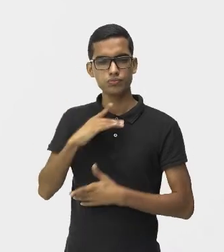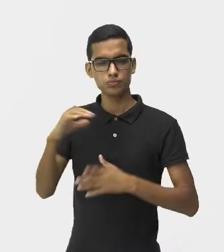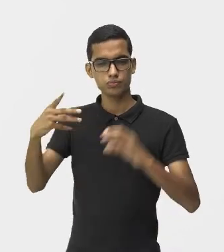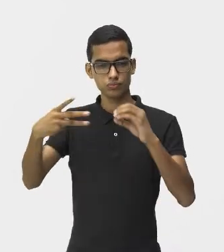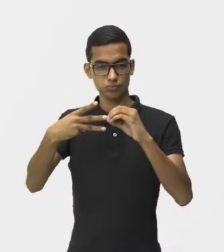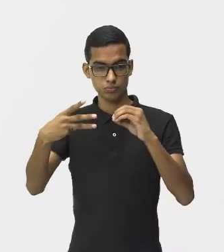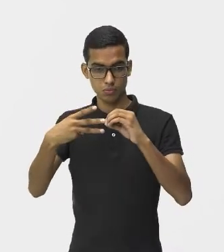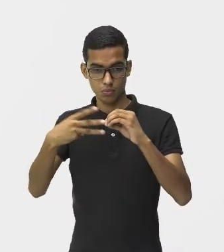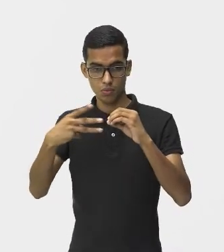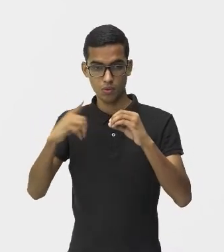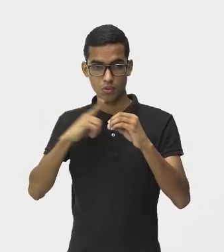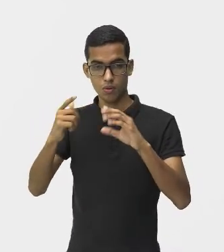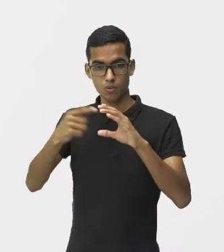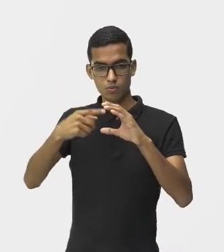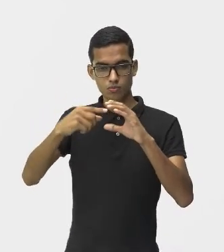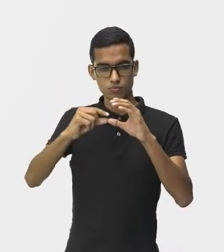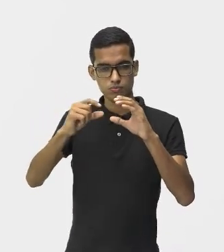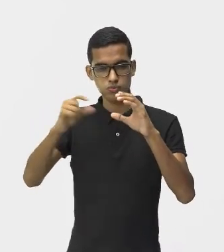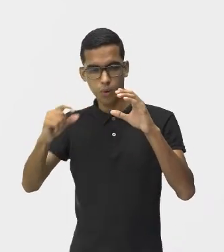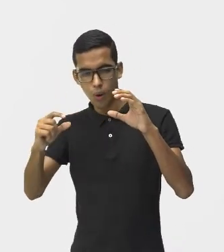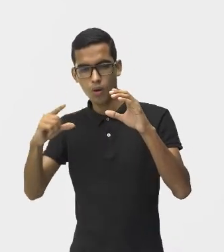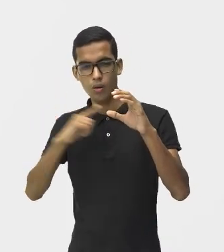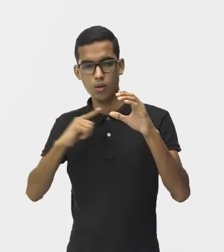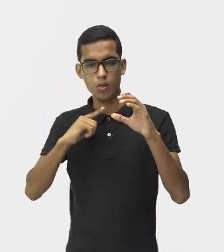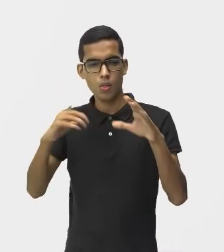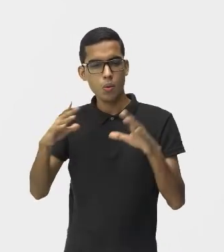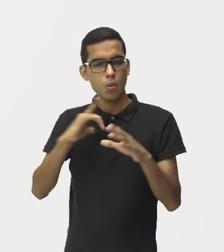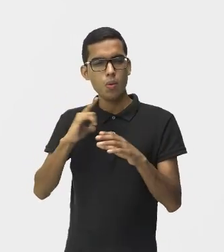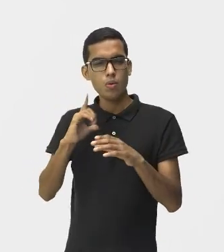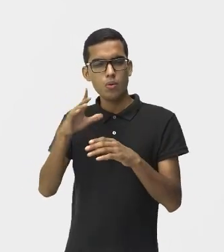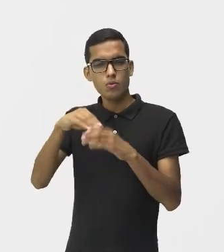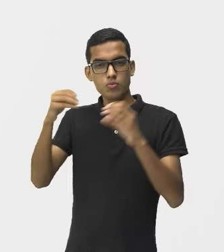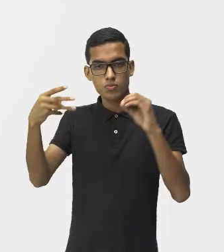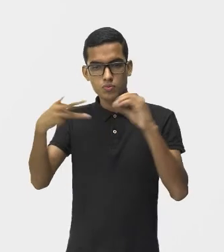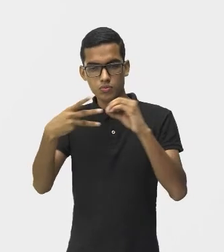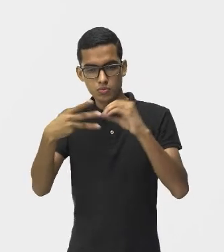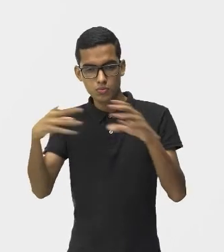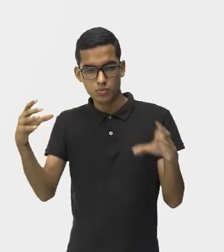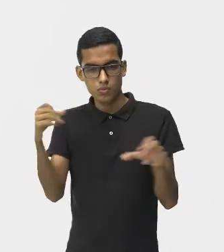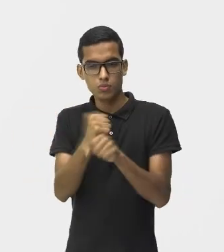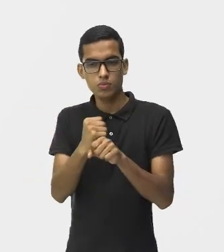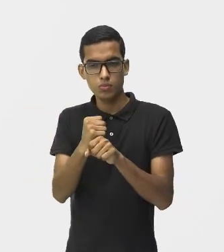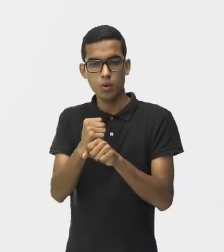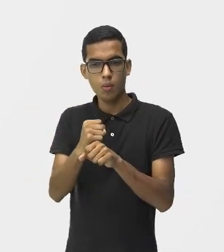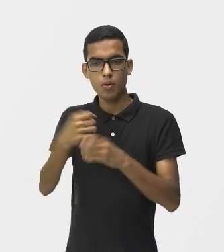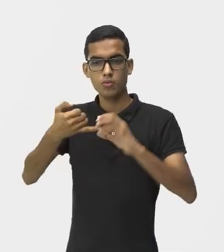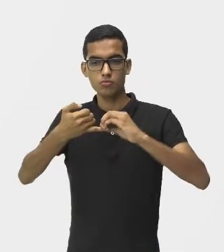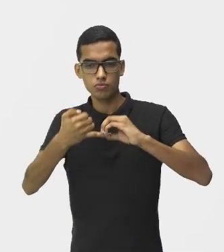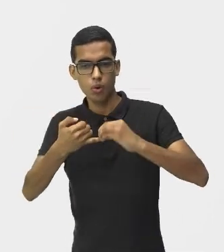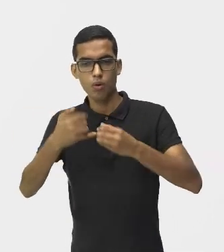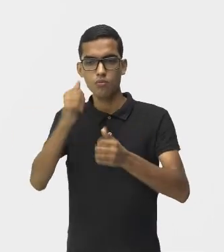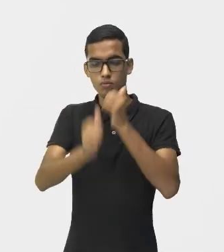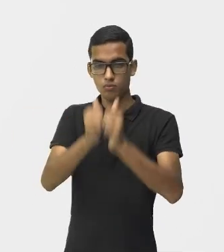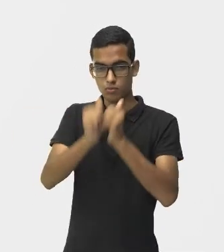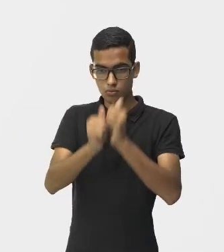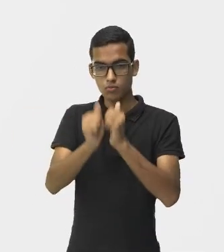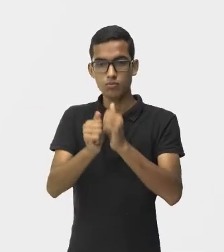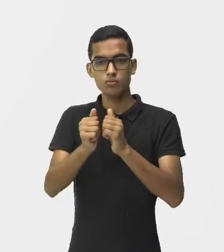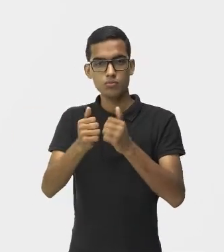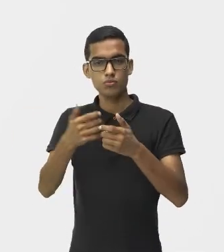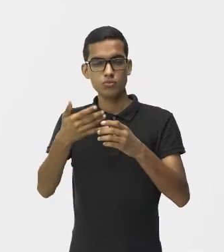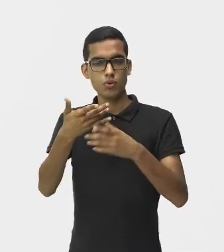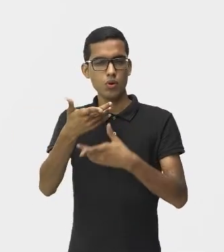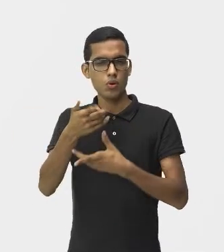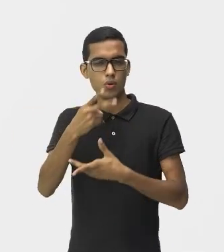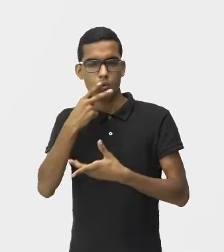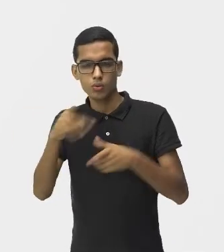ser encontrados respectivamente em células somáticas de feijão, arroz, tabaco e café? Tá? Então a gente tem essa tabelinha que mostra